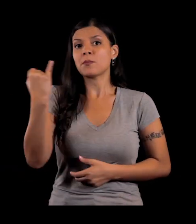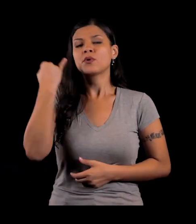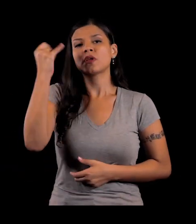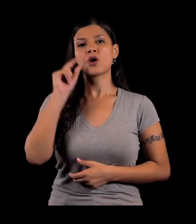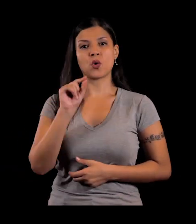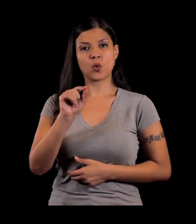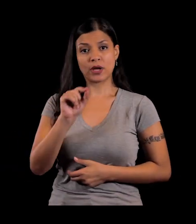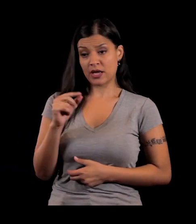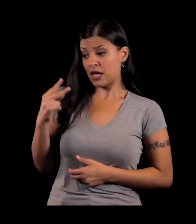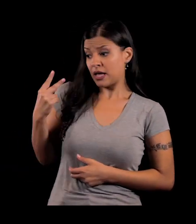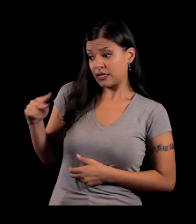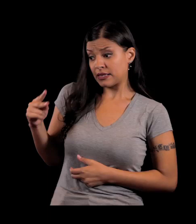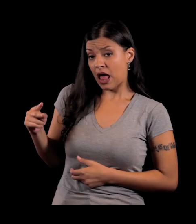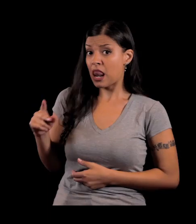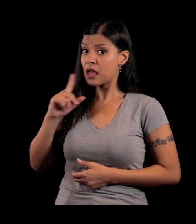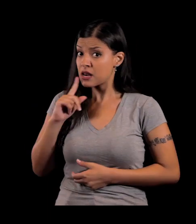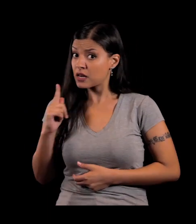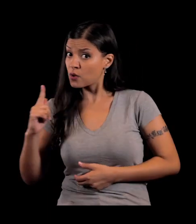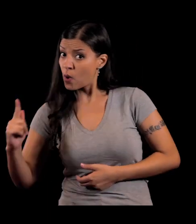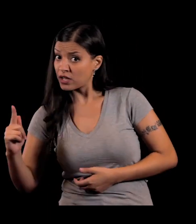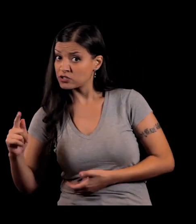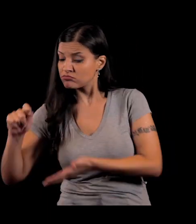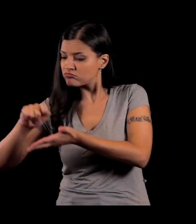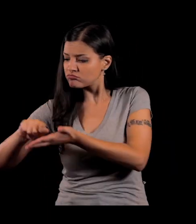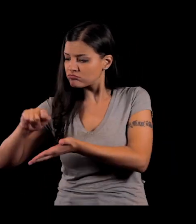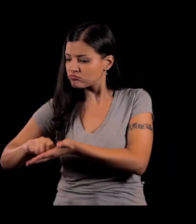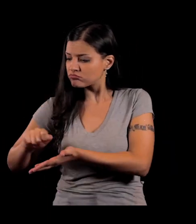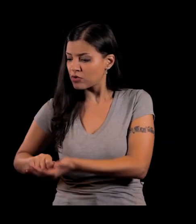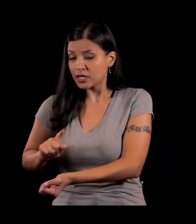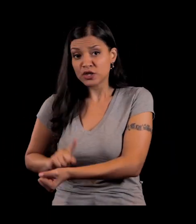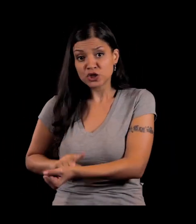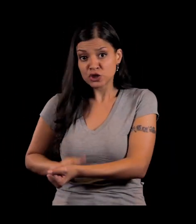ritmo da linguagem, do estilo, o ritmo